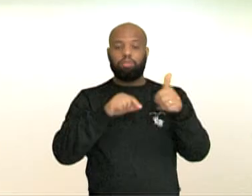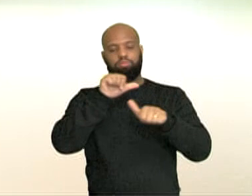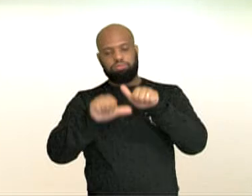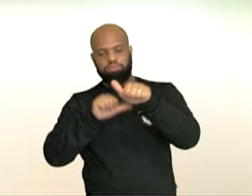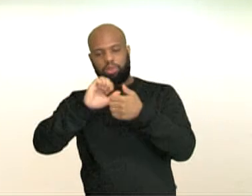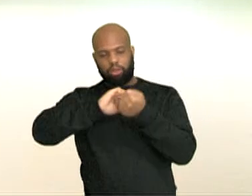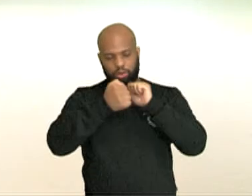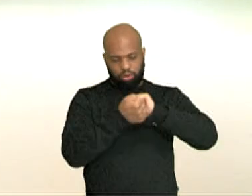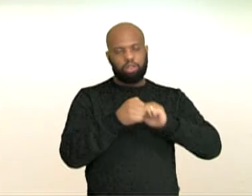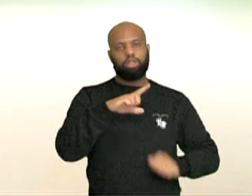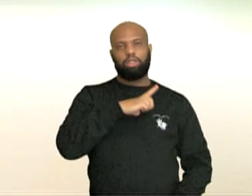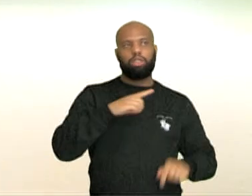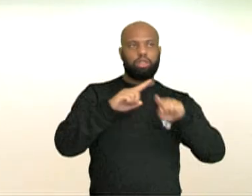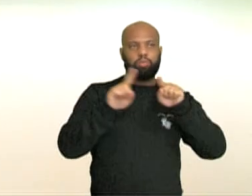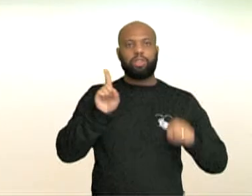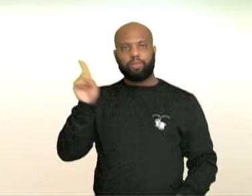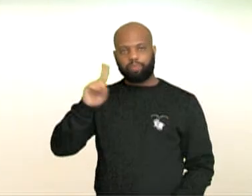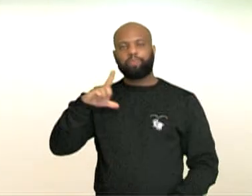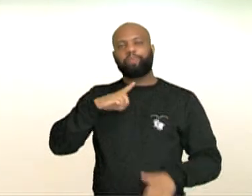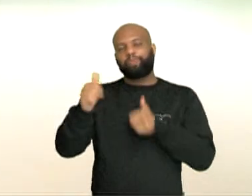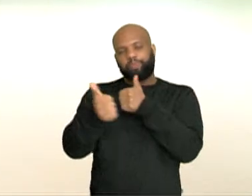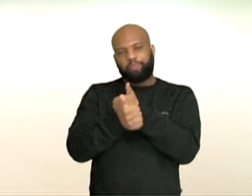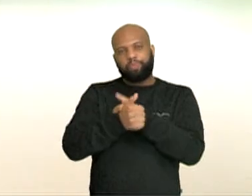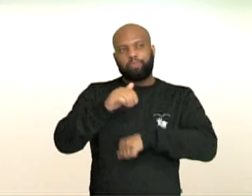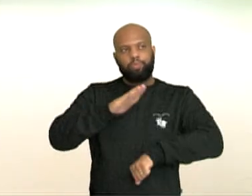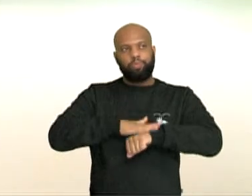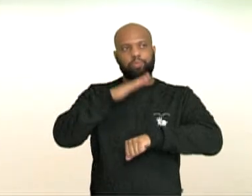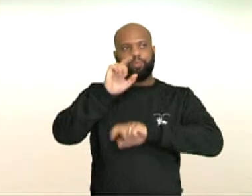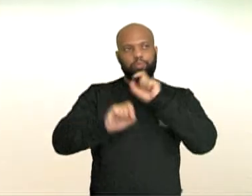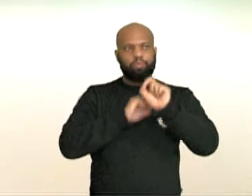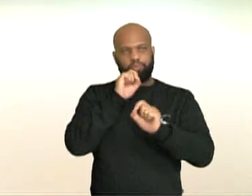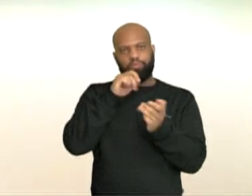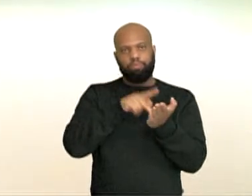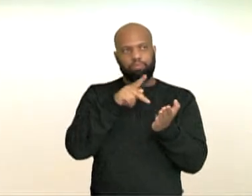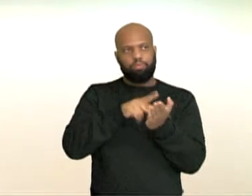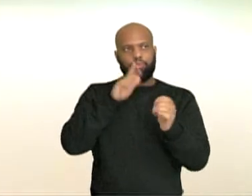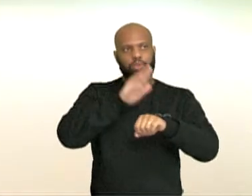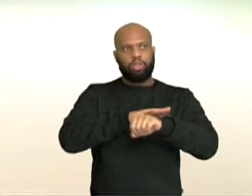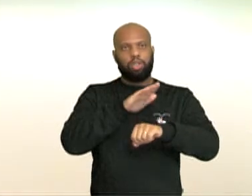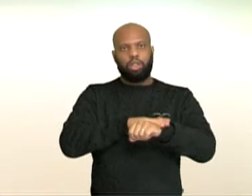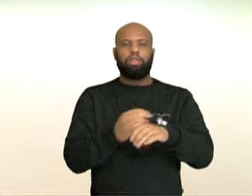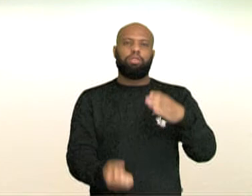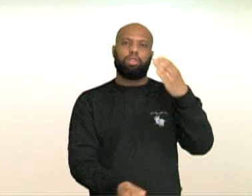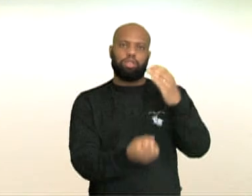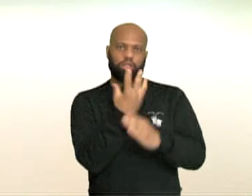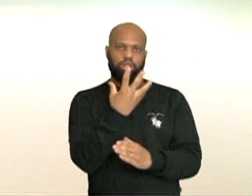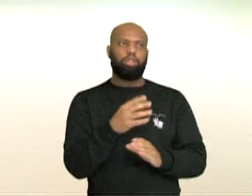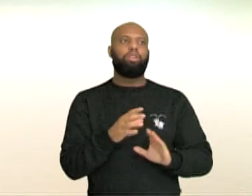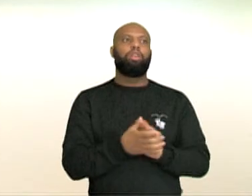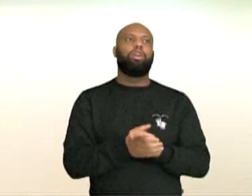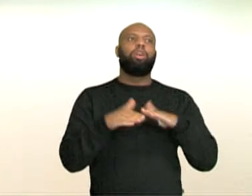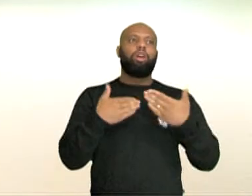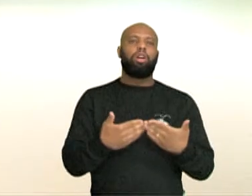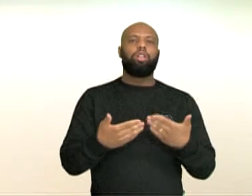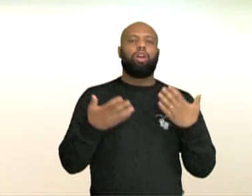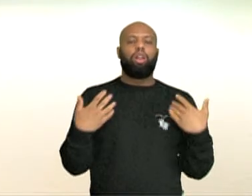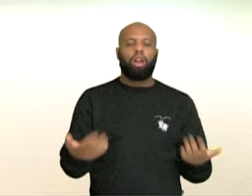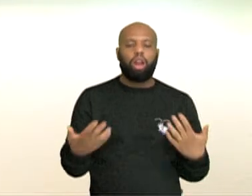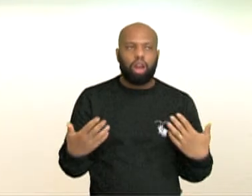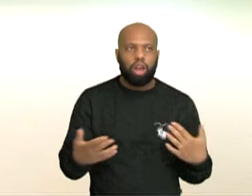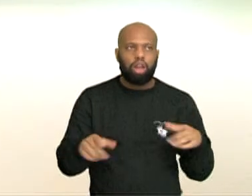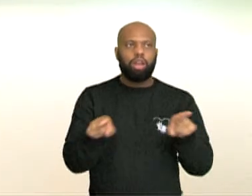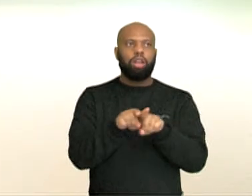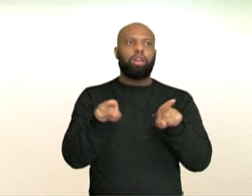ao longo dos anos, esse é o que mais se aproxima com o yoga quando ele foi criado, tá? Ele é relativamente leve